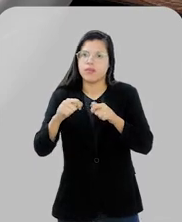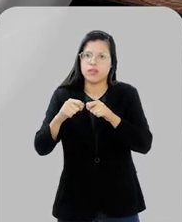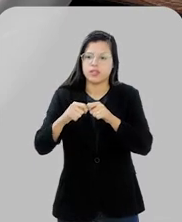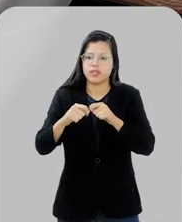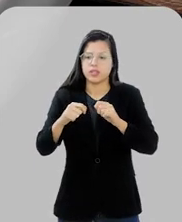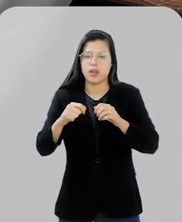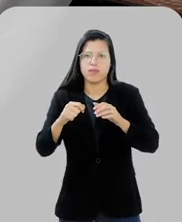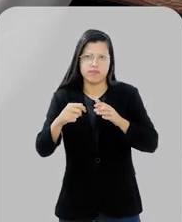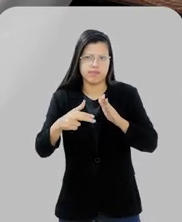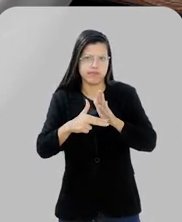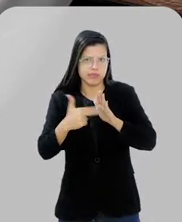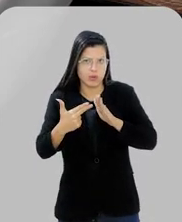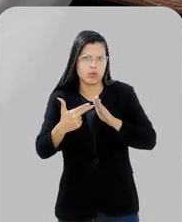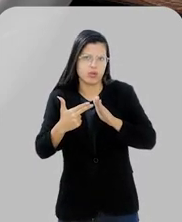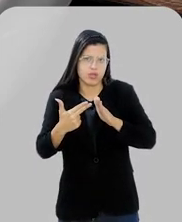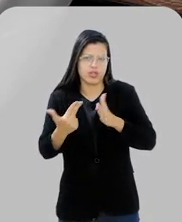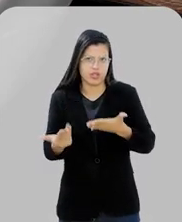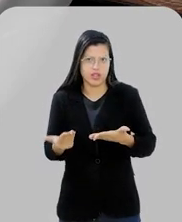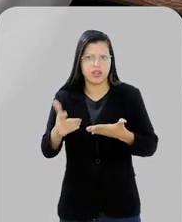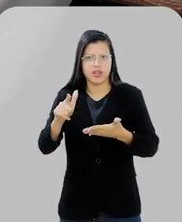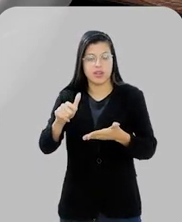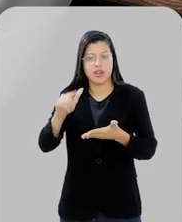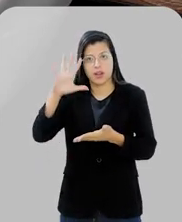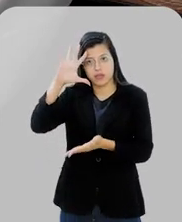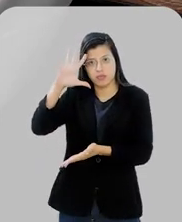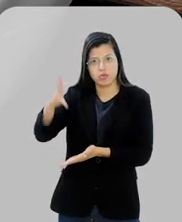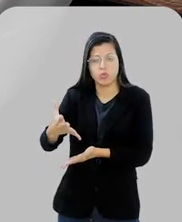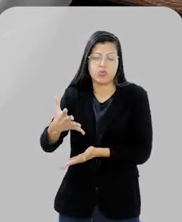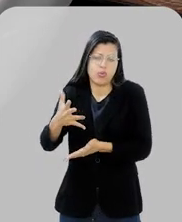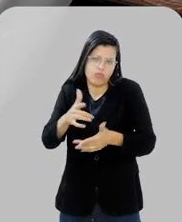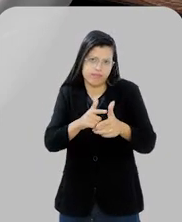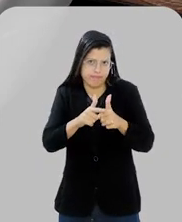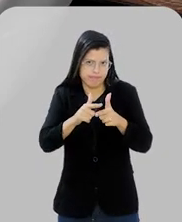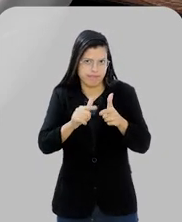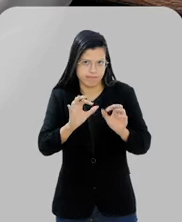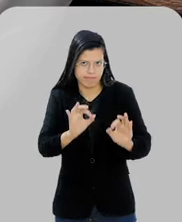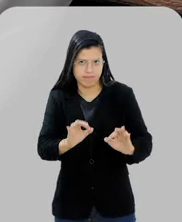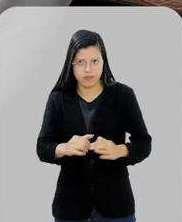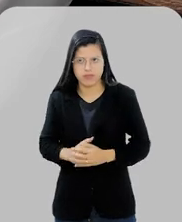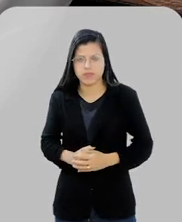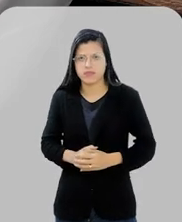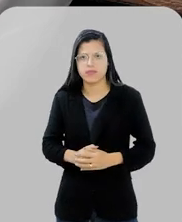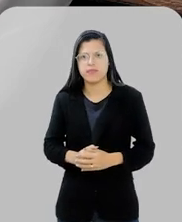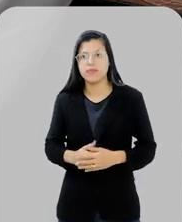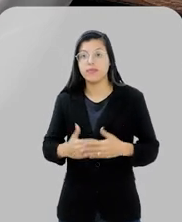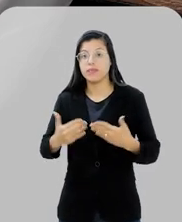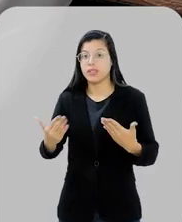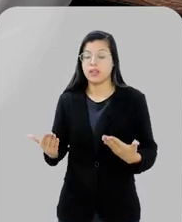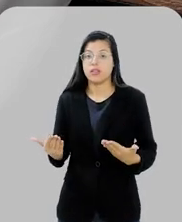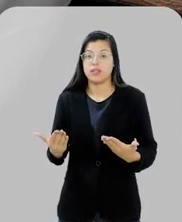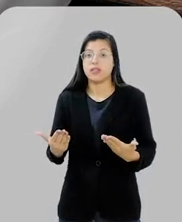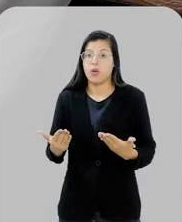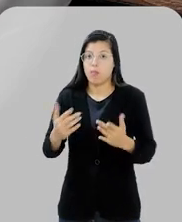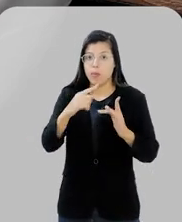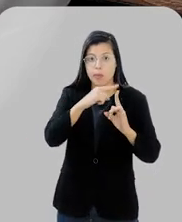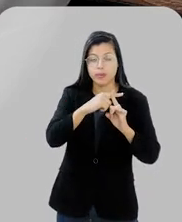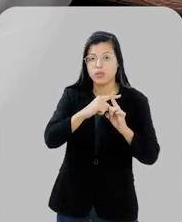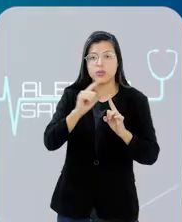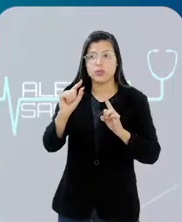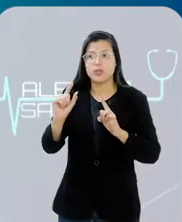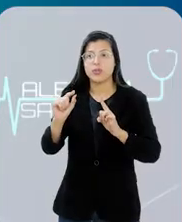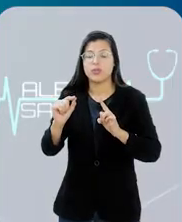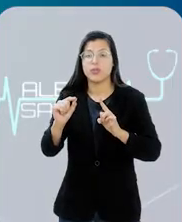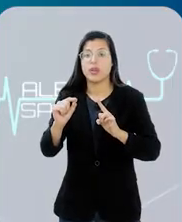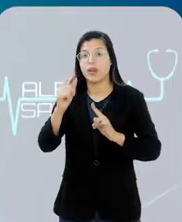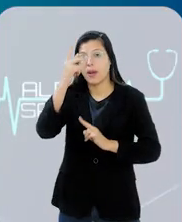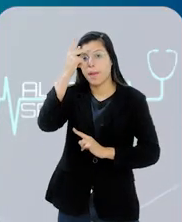fazer a cirurgia redutora, que é de fato aí a solução para o problema, né? Bom, o grande benefício é a